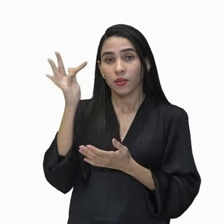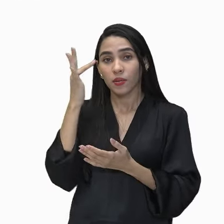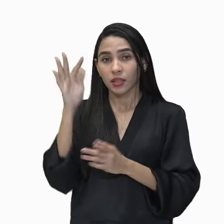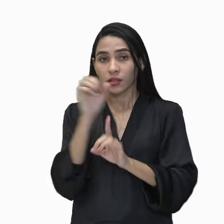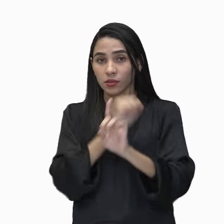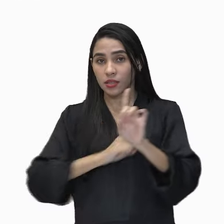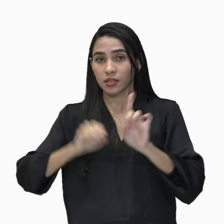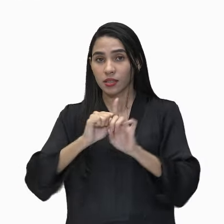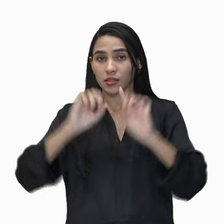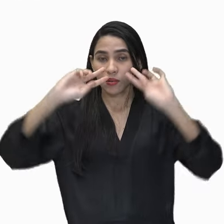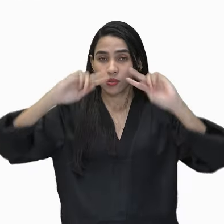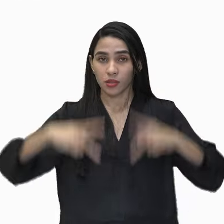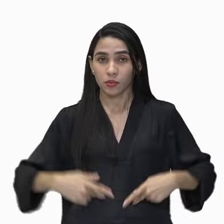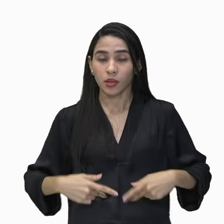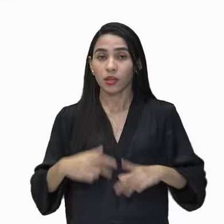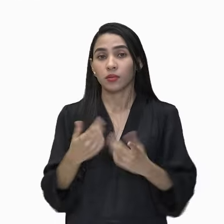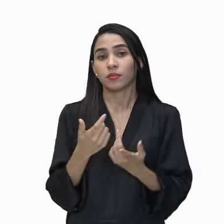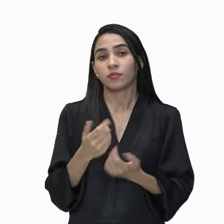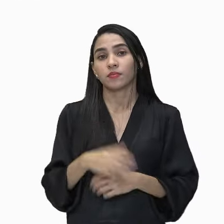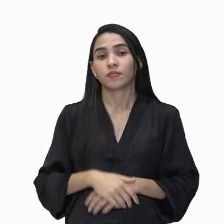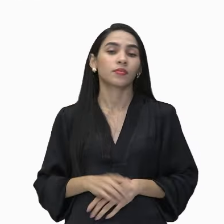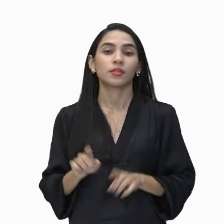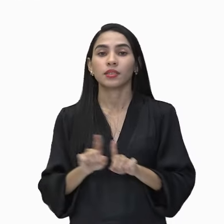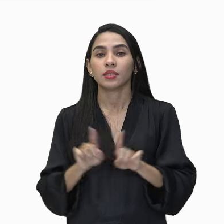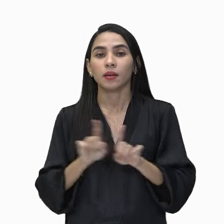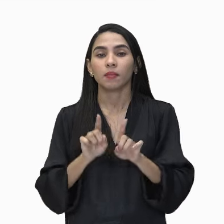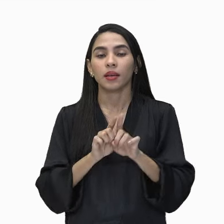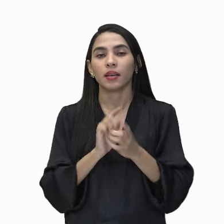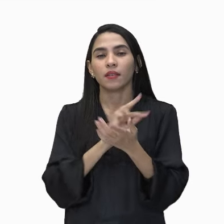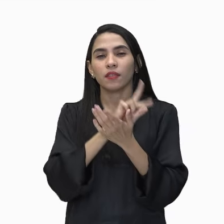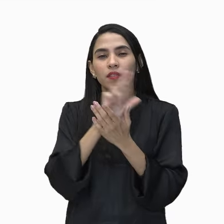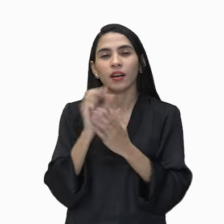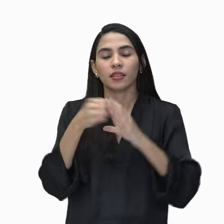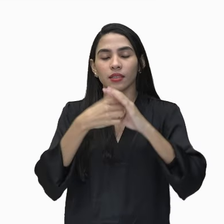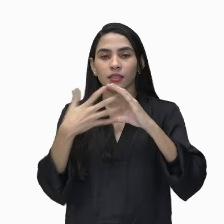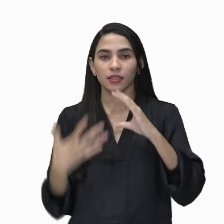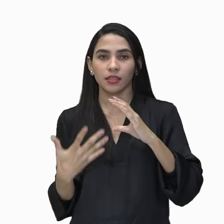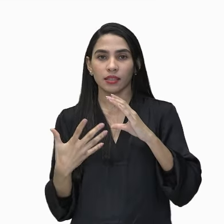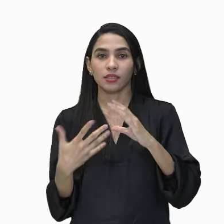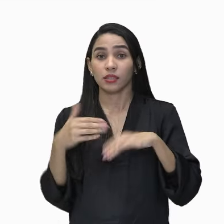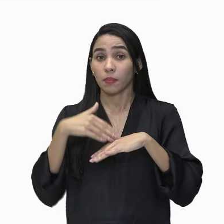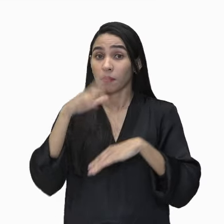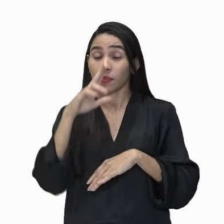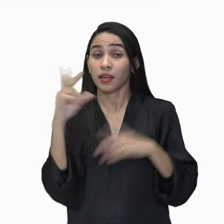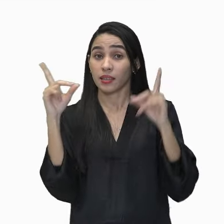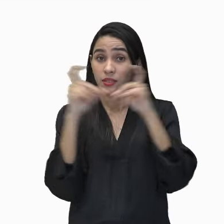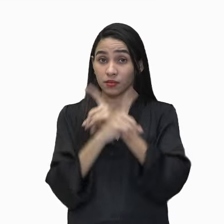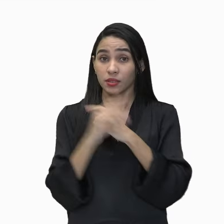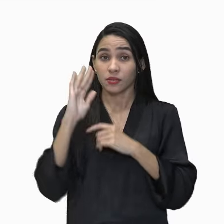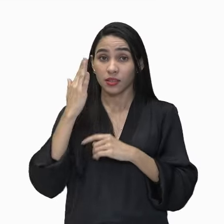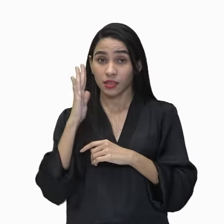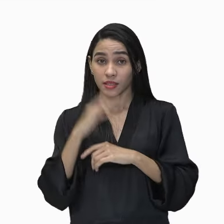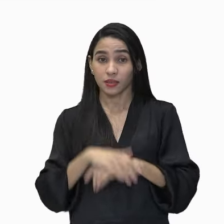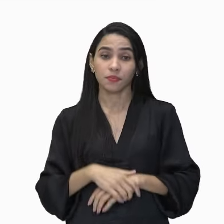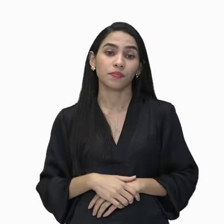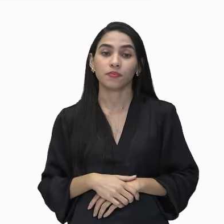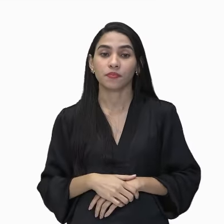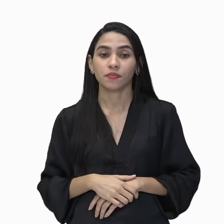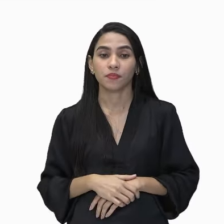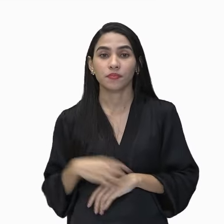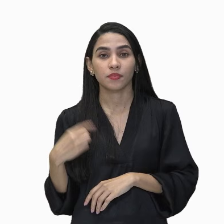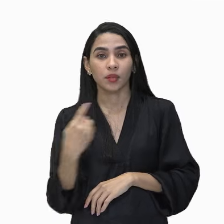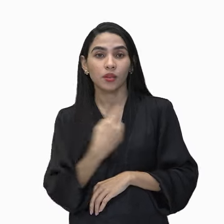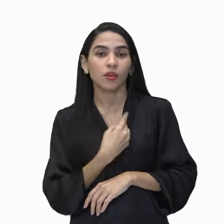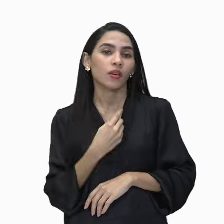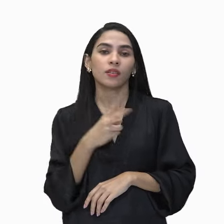do homem e com elas um pluralismo cada vez mais complexo, tá certo? Que aí a gente vai